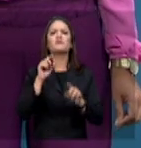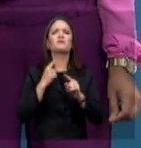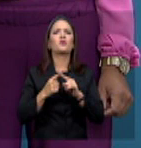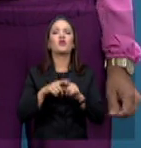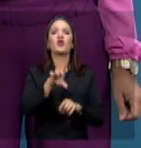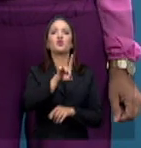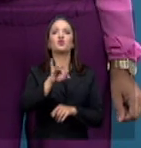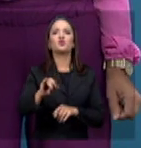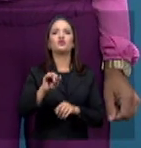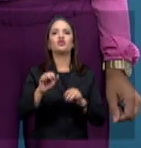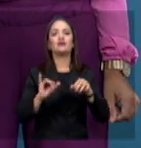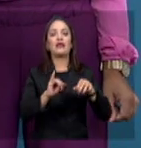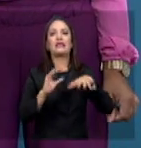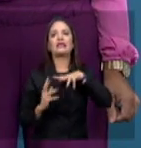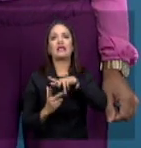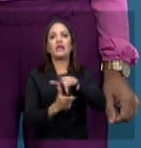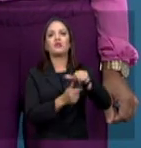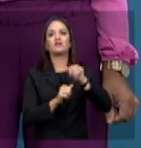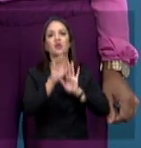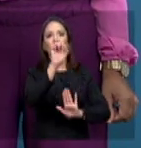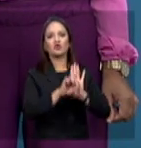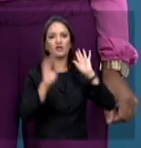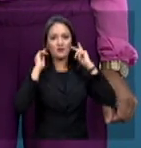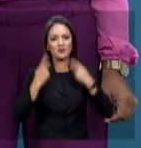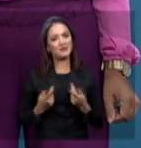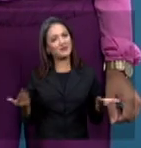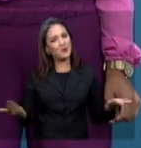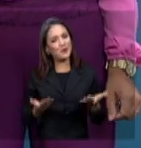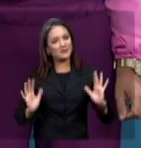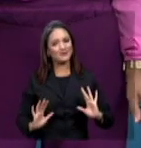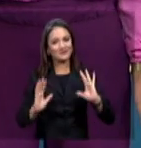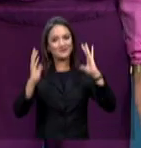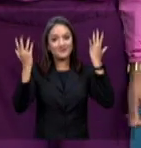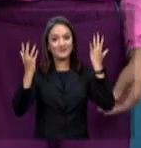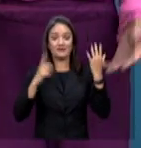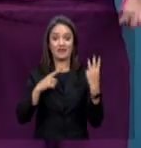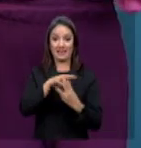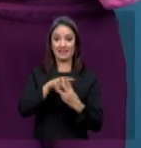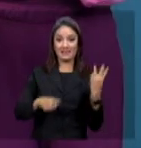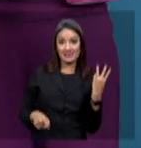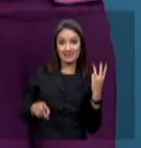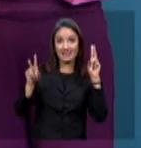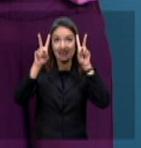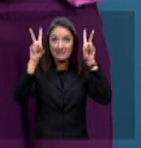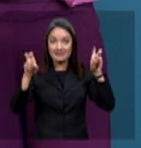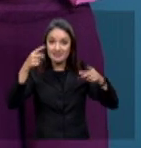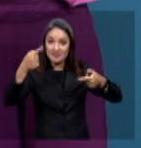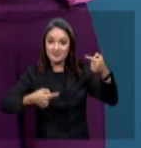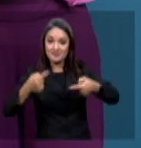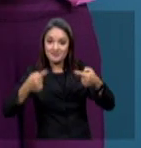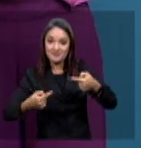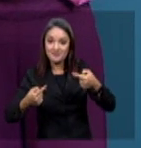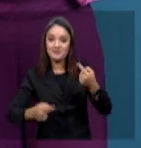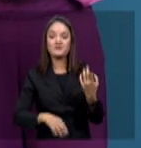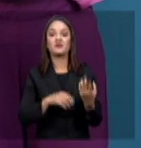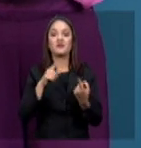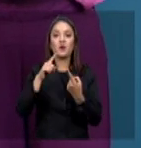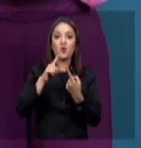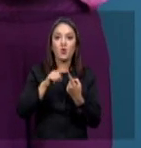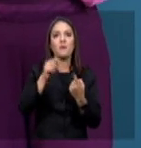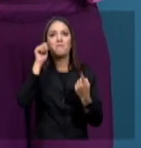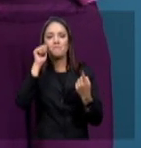Dia Internacional dos Direitos Humanos comemorado hoje será apresentado os três painéis ao longo do dia cada um